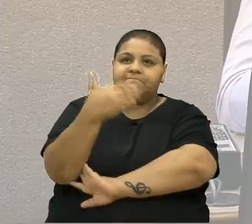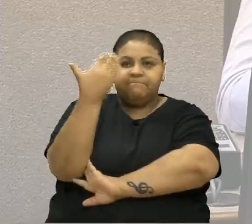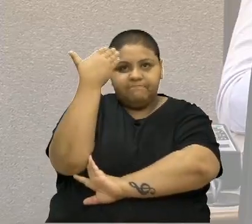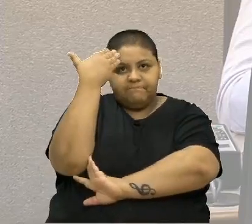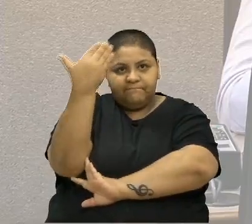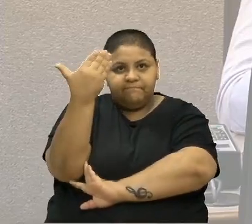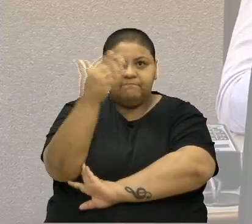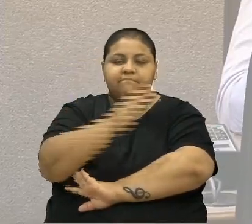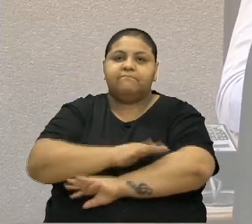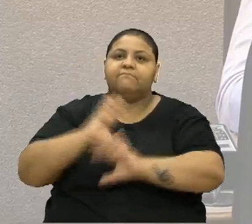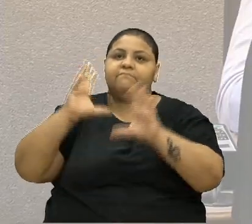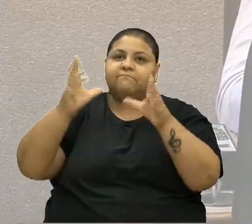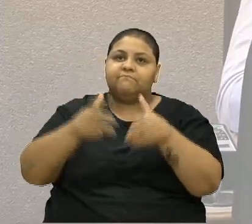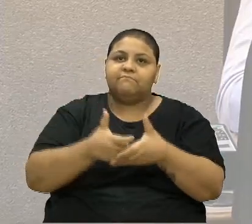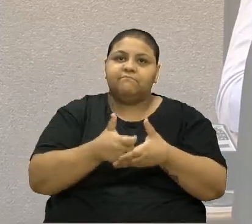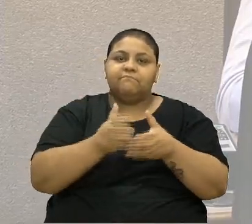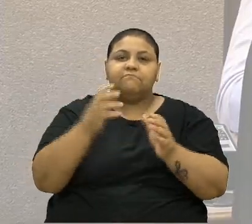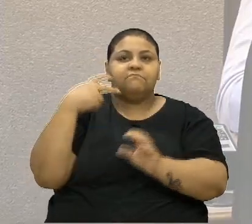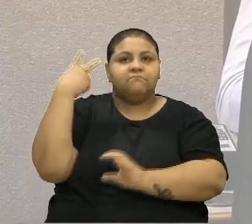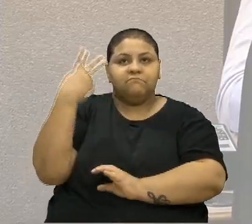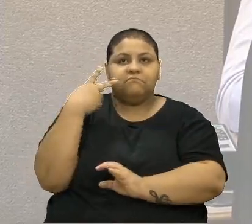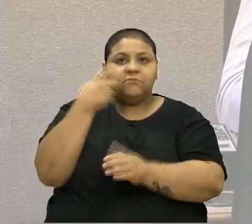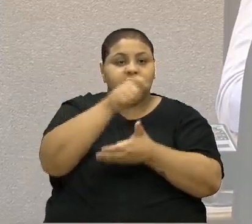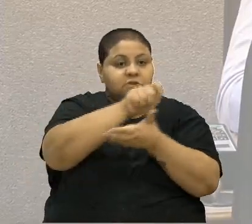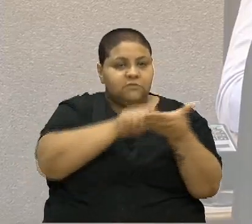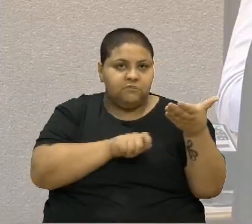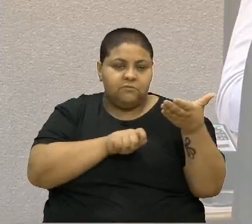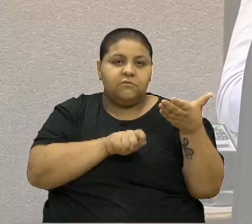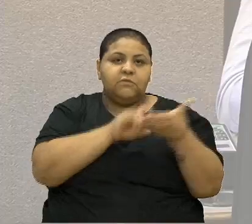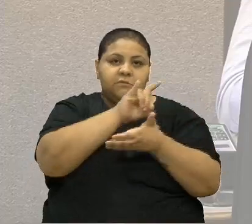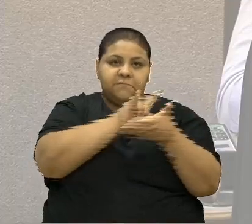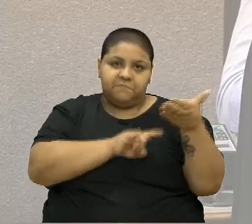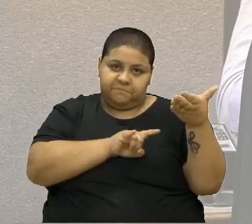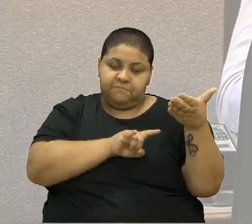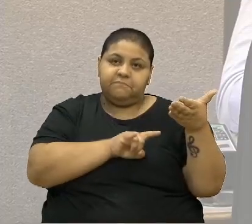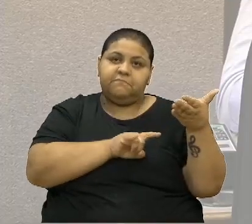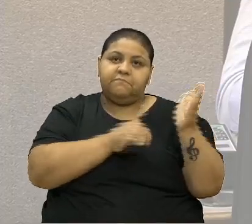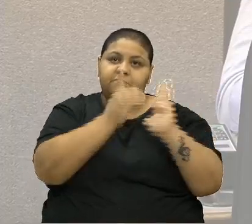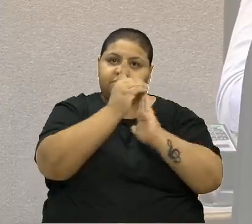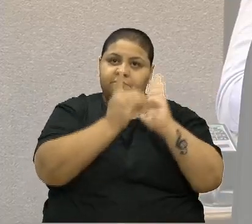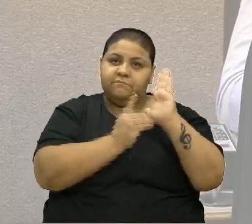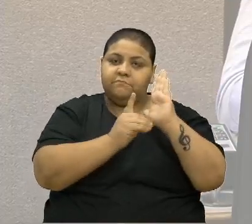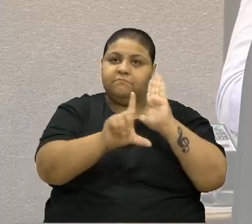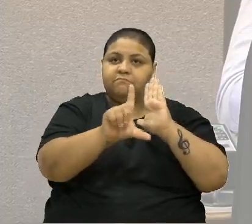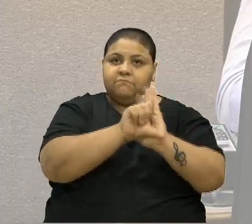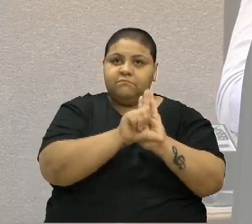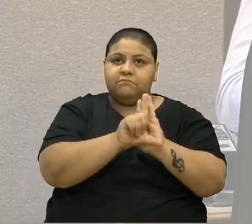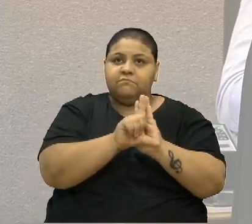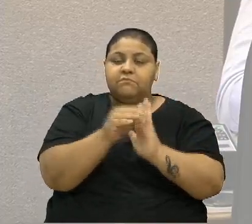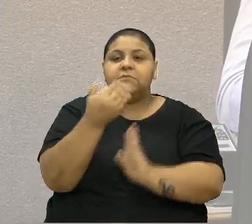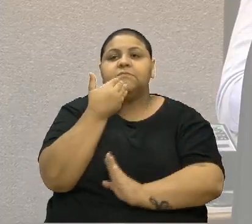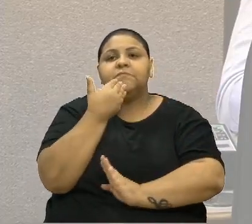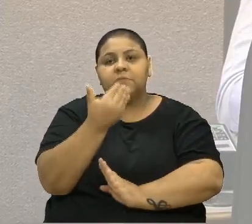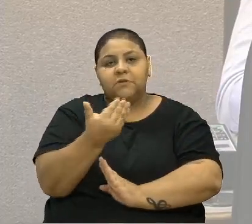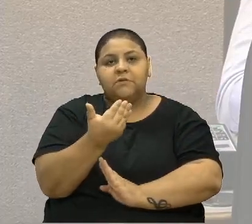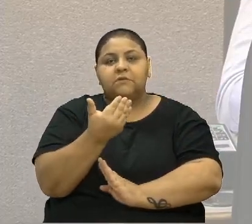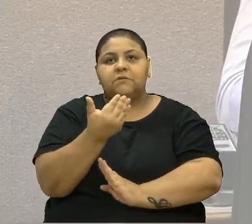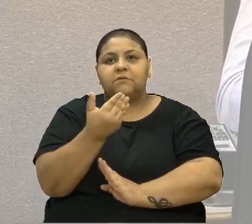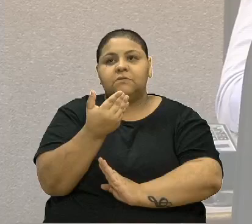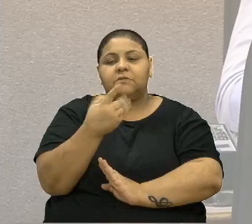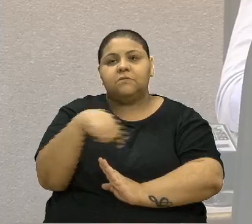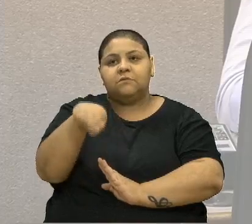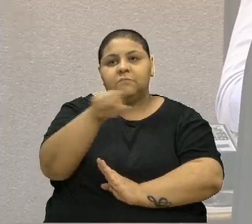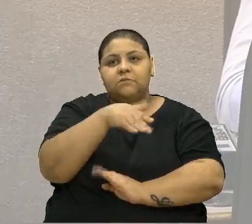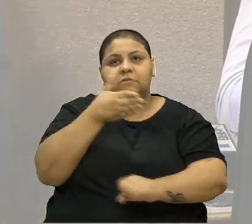agradecer a todos os colegas vereadores que assinaram este projeto de decreto legislativo e peço, né, que a